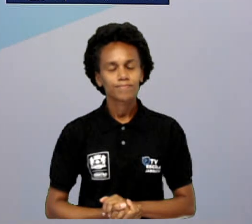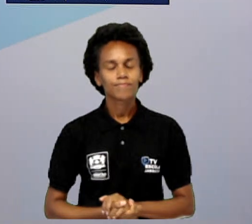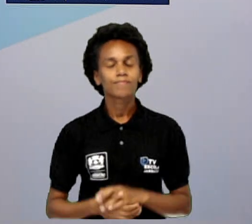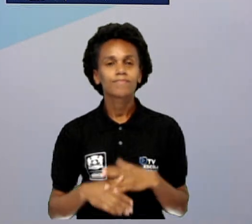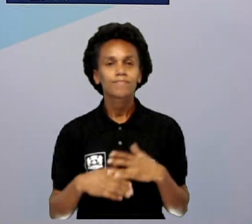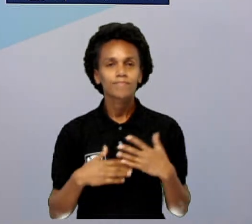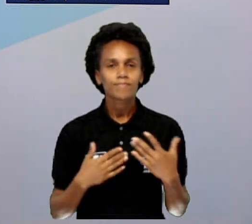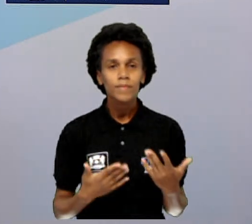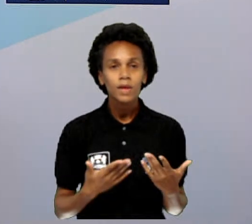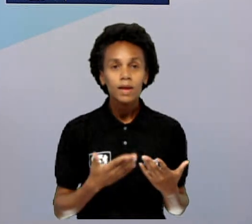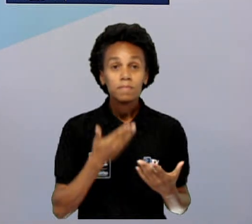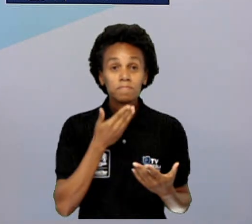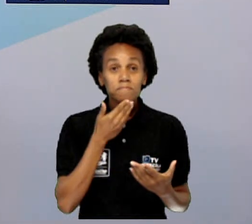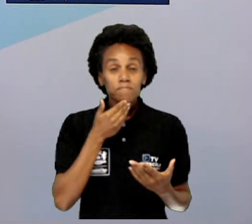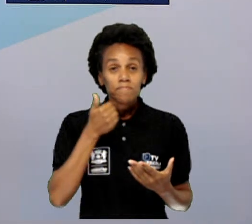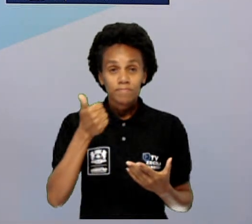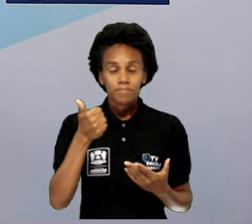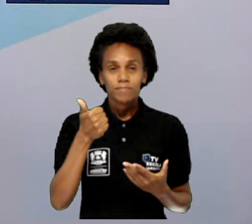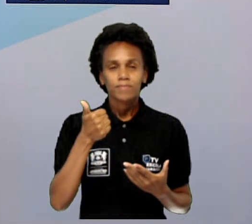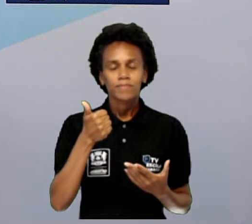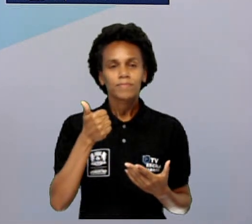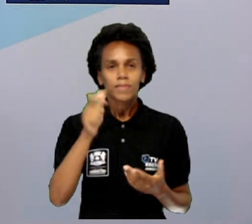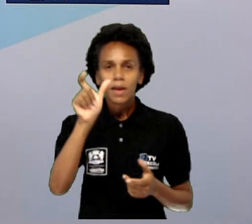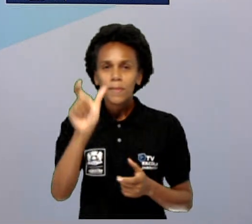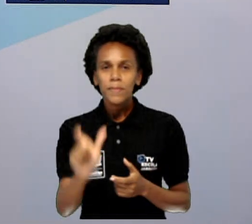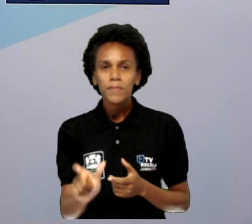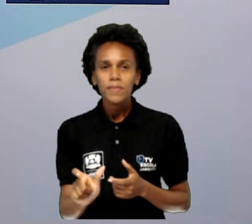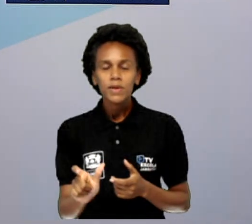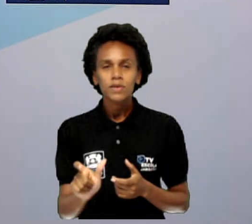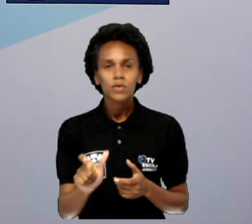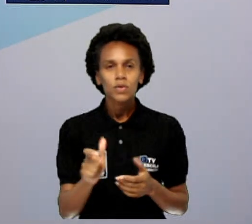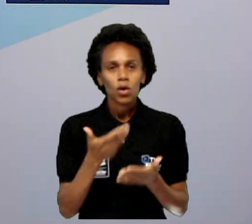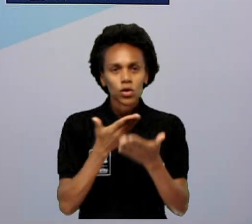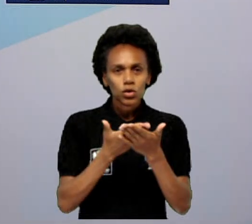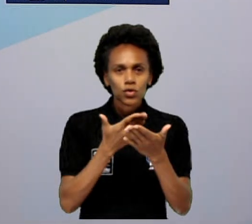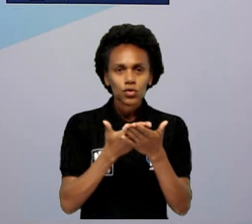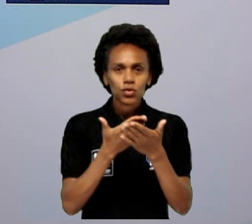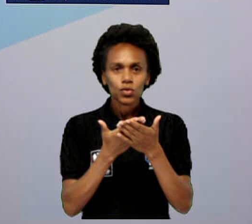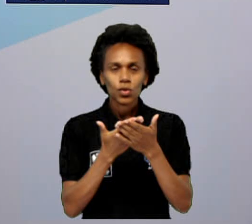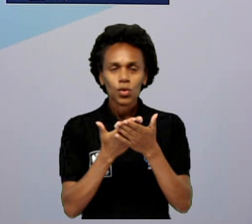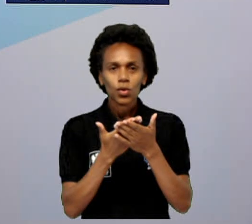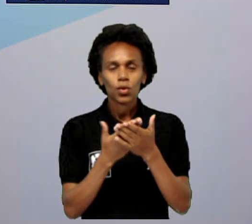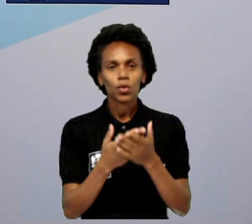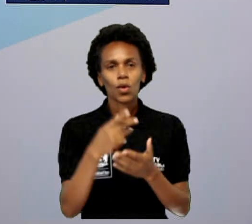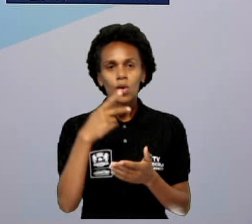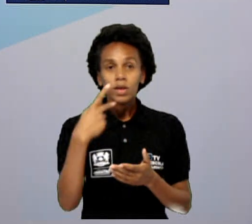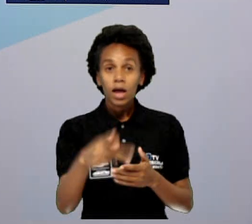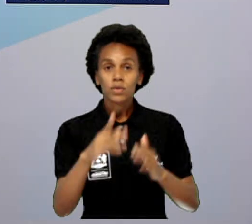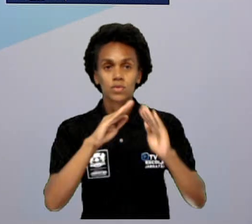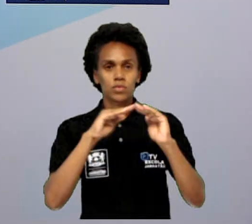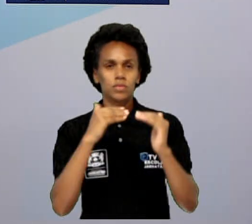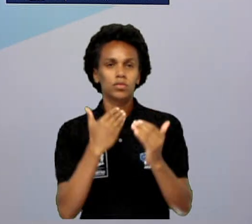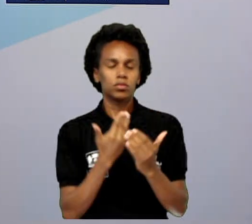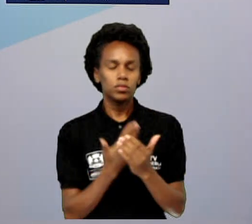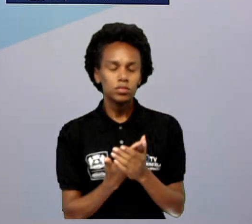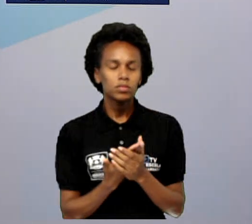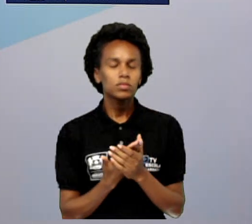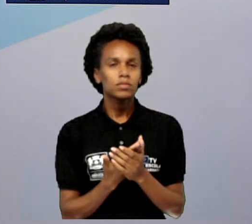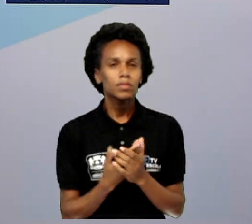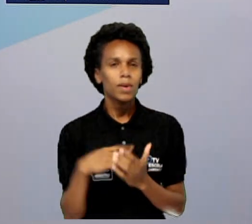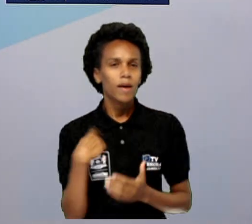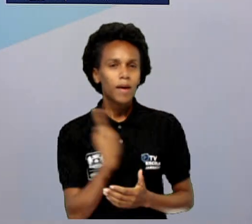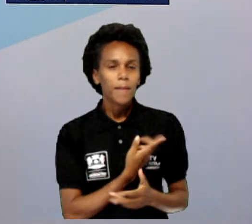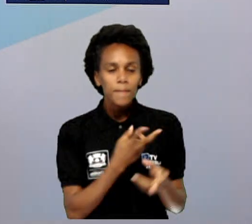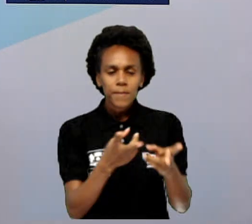tu estuda, para que a gente possa fazer aí, perceber, né, como era a minha escola. Será que ela